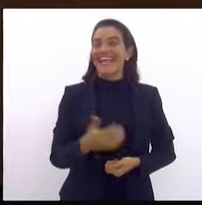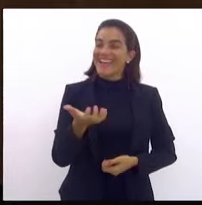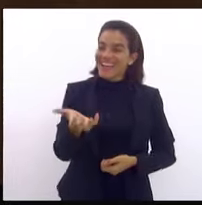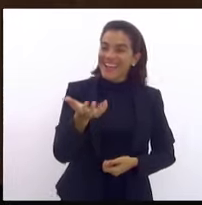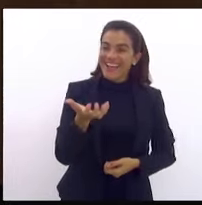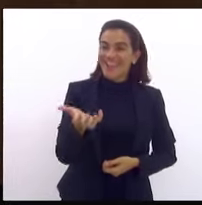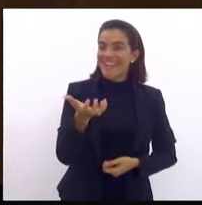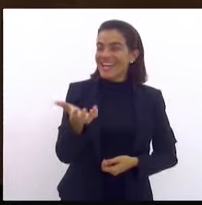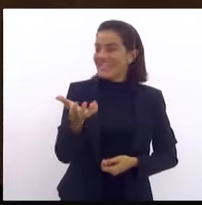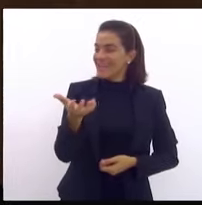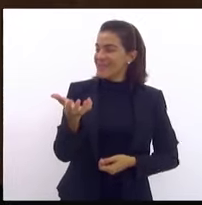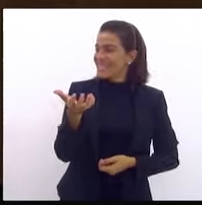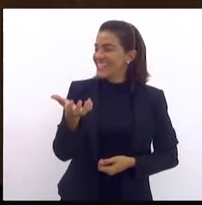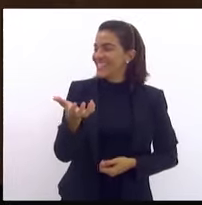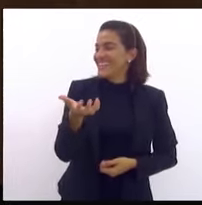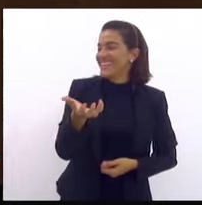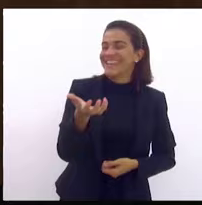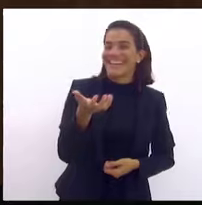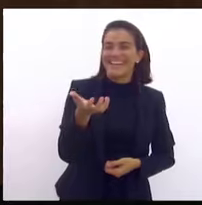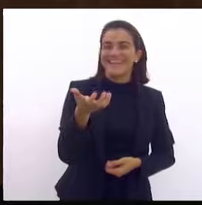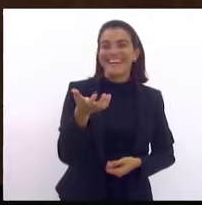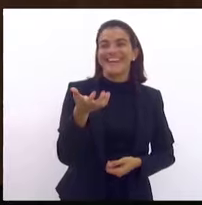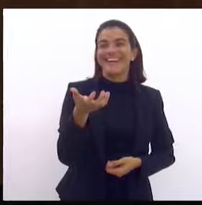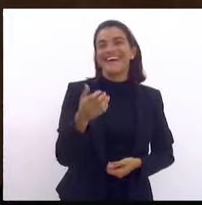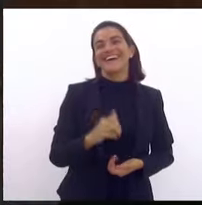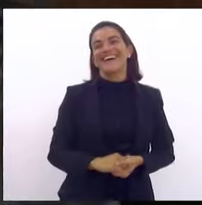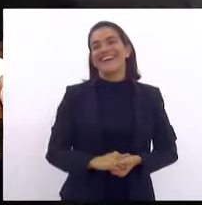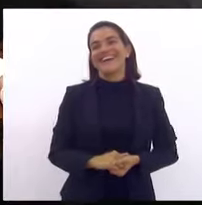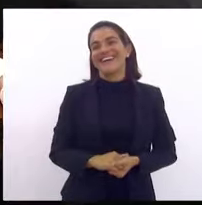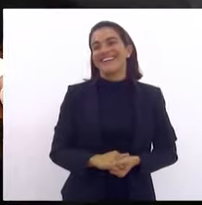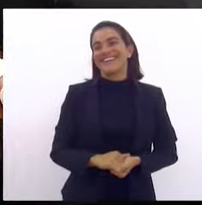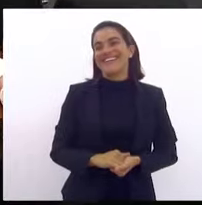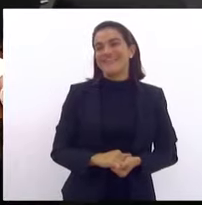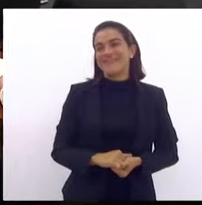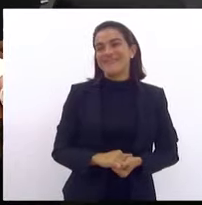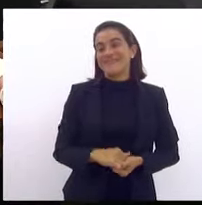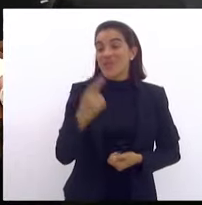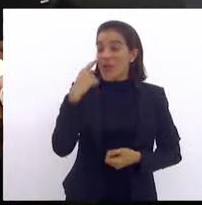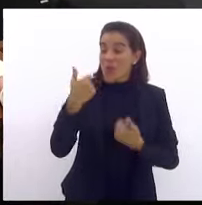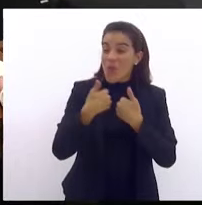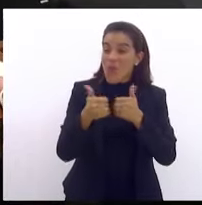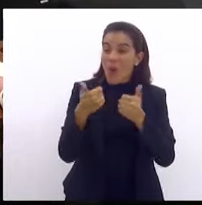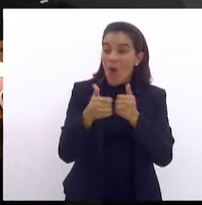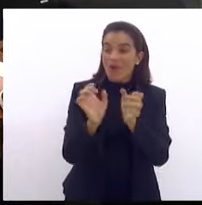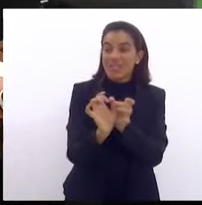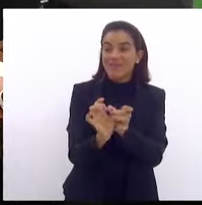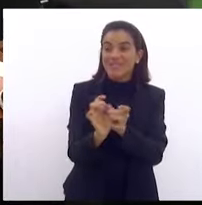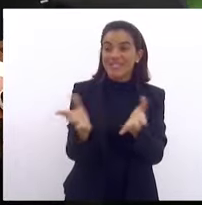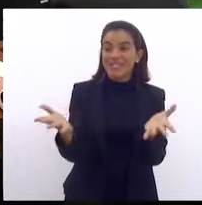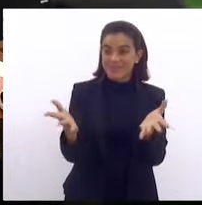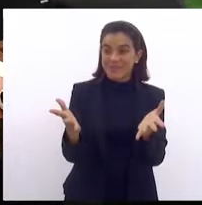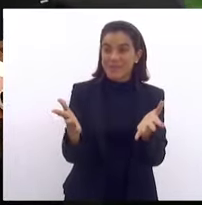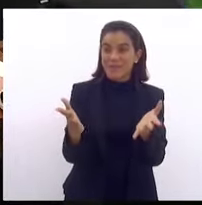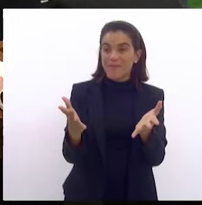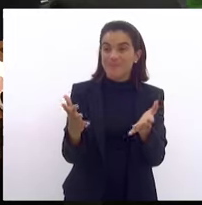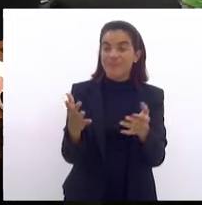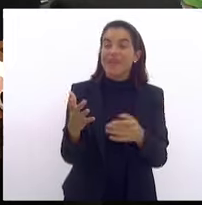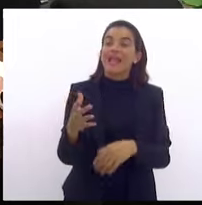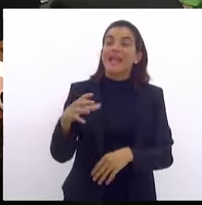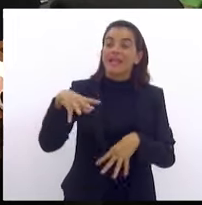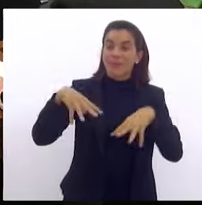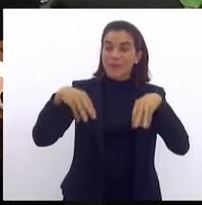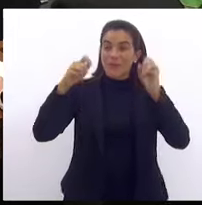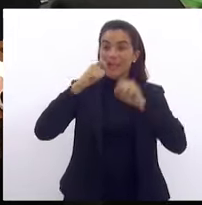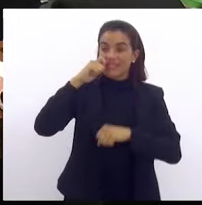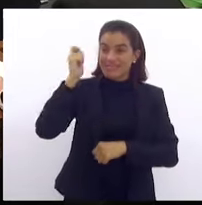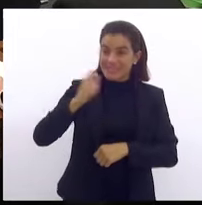também dizer, senhor presidente, que com a presença... O presidente está pedindo para deixar um ônibus à disposição lá do Palácio Tiradentes até